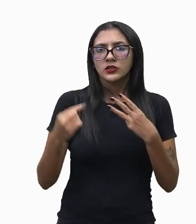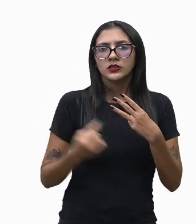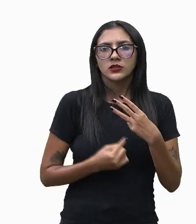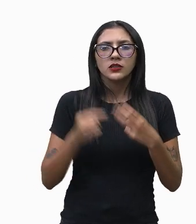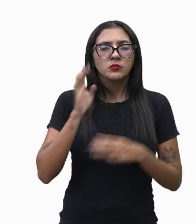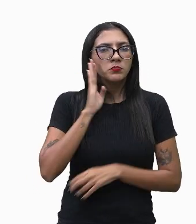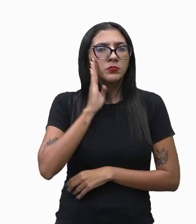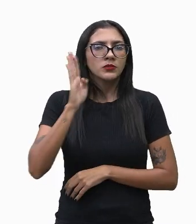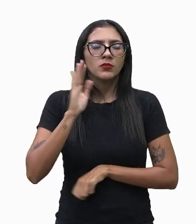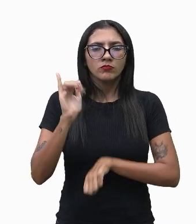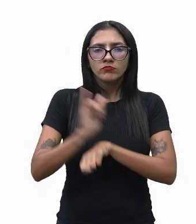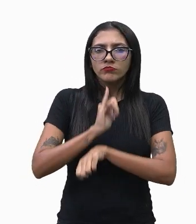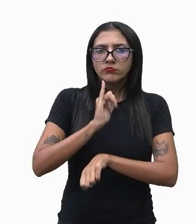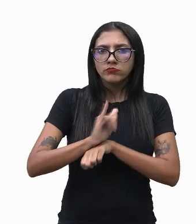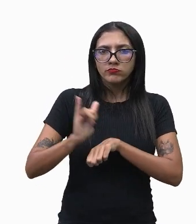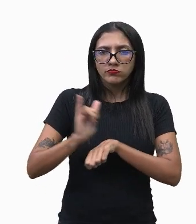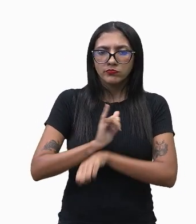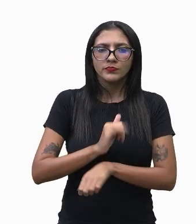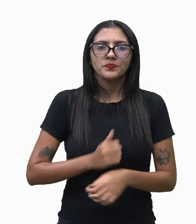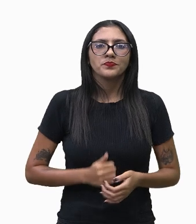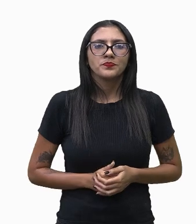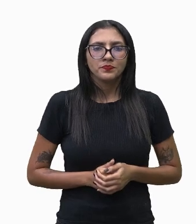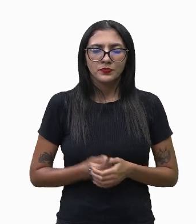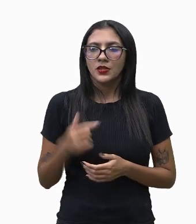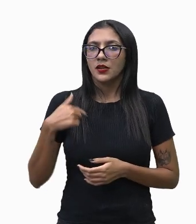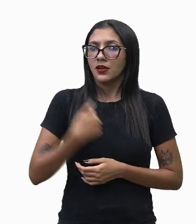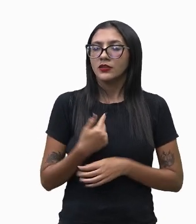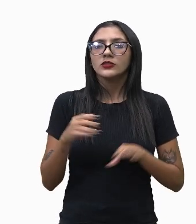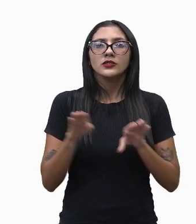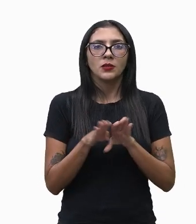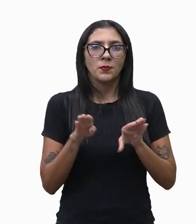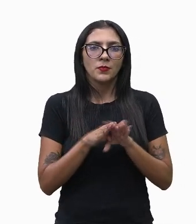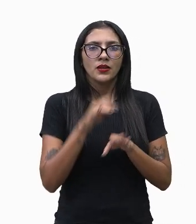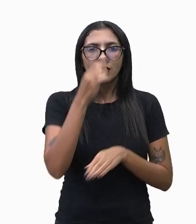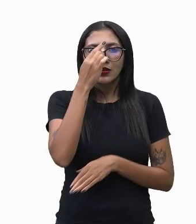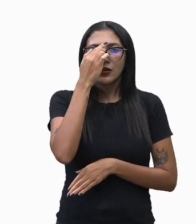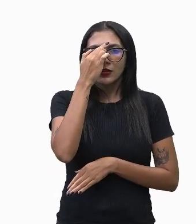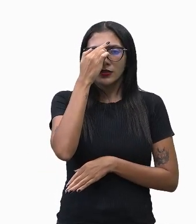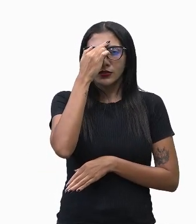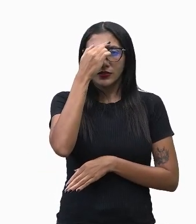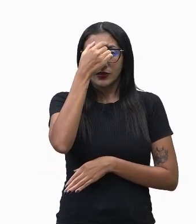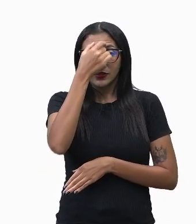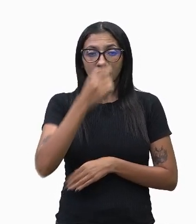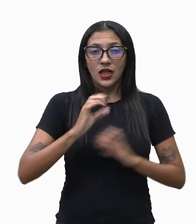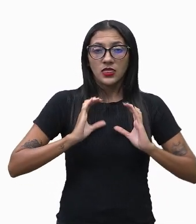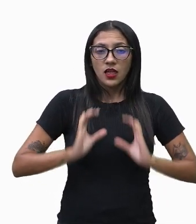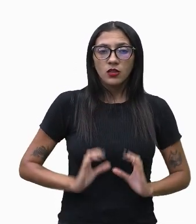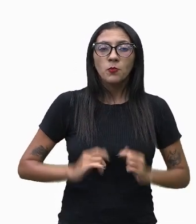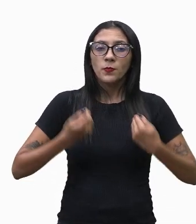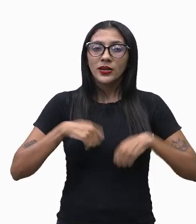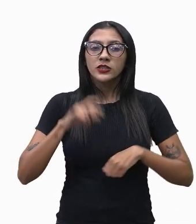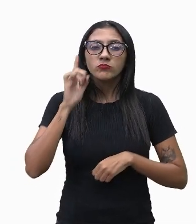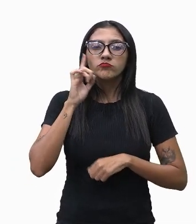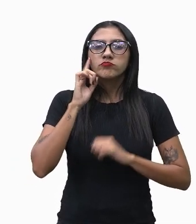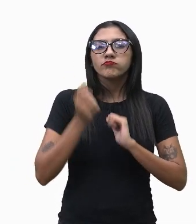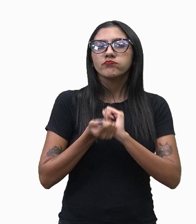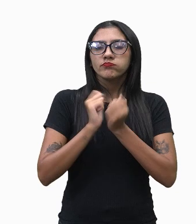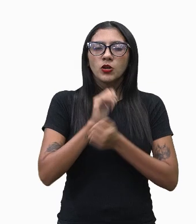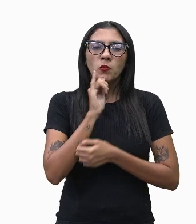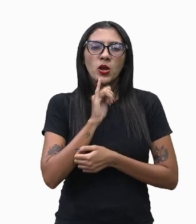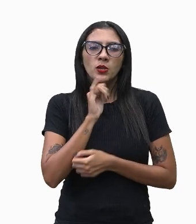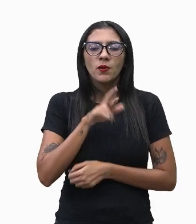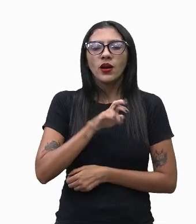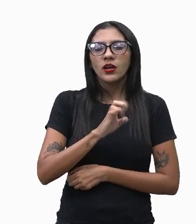principais que nós também, enquanto cidadãos, nós podemos adotar no nosso dia a dia, né? Que é a questão da